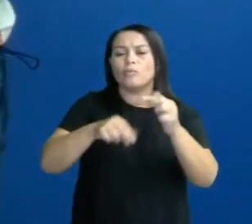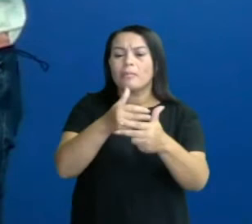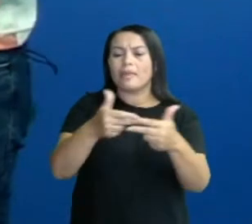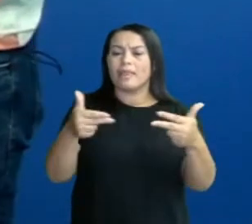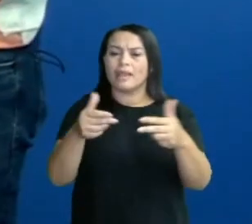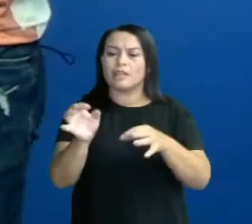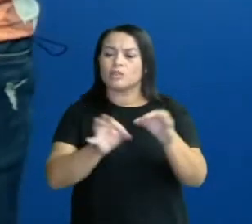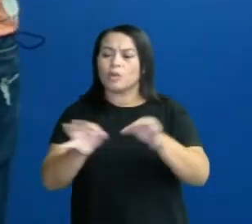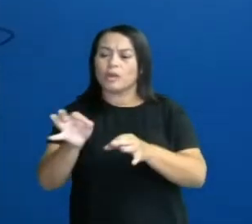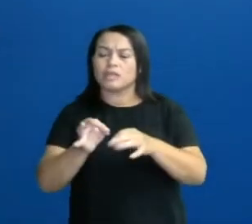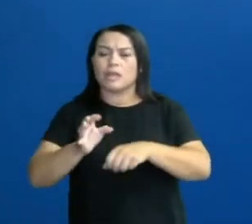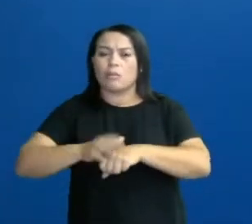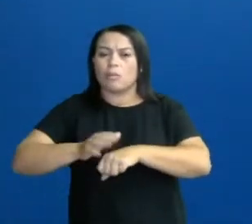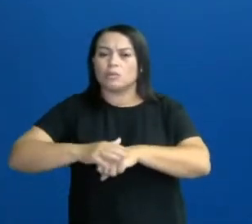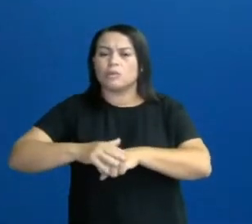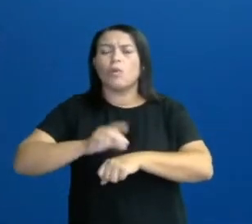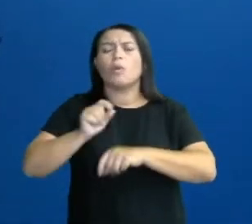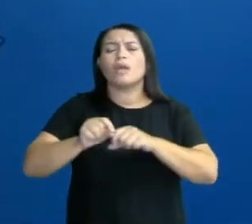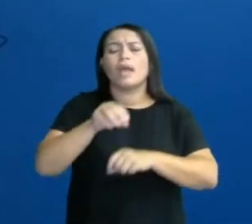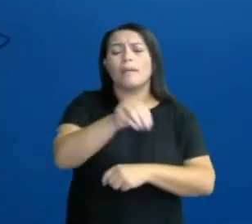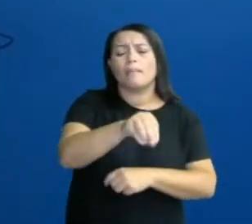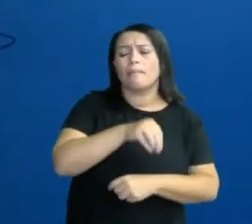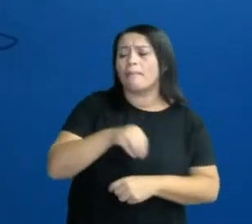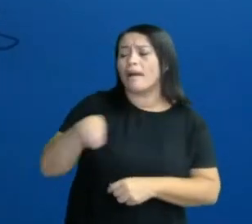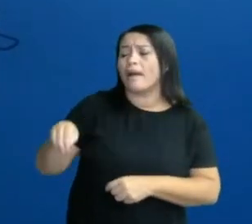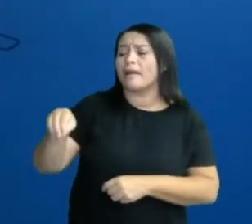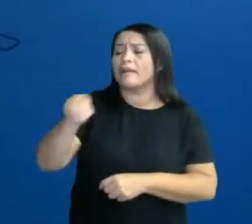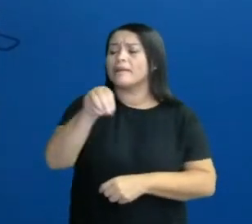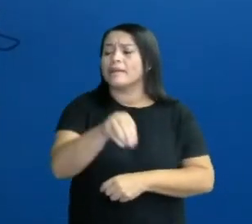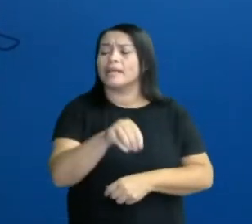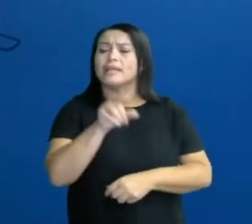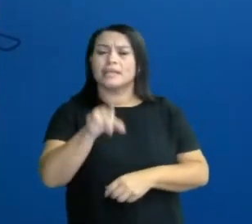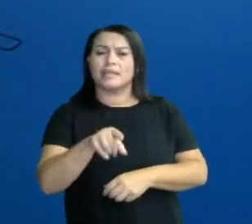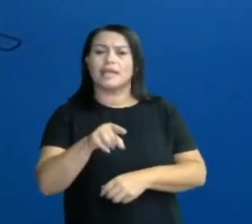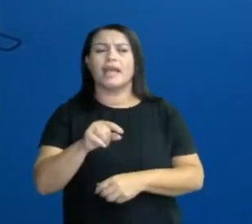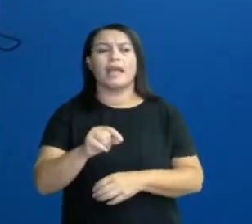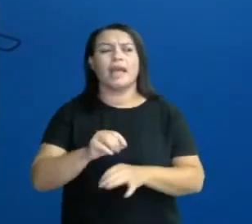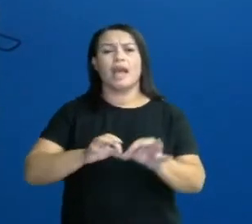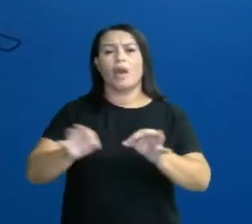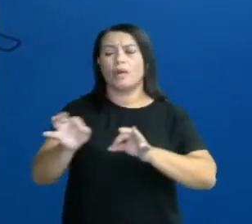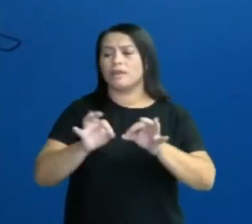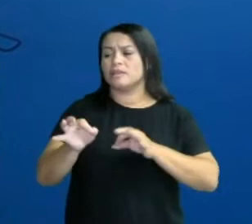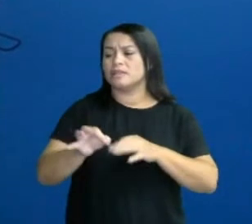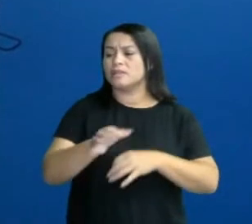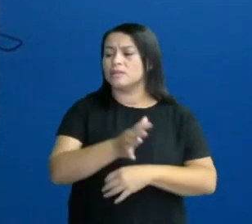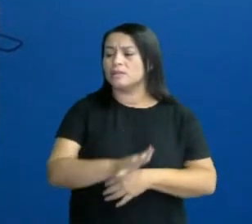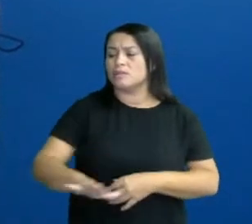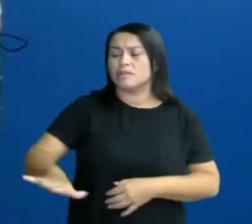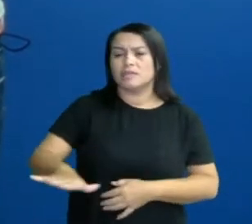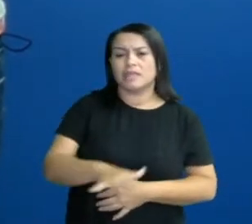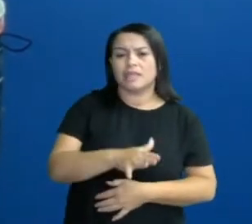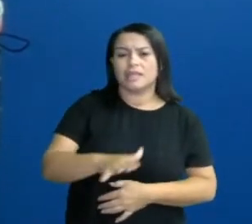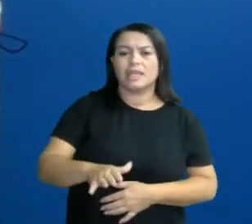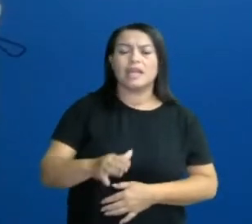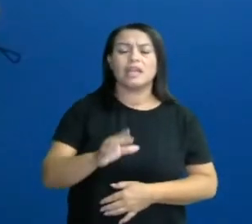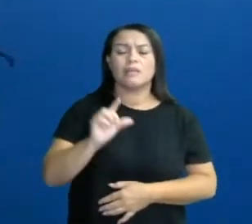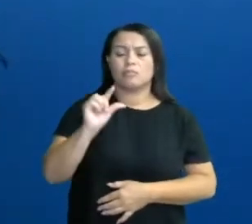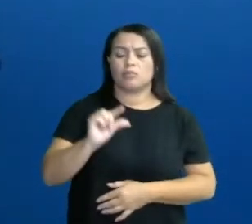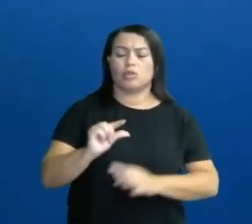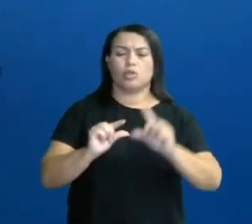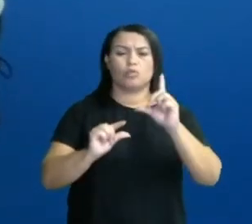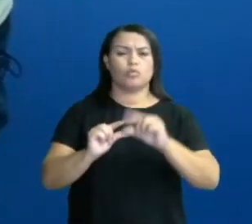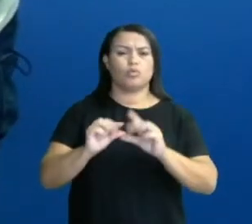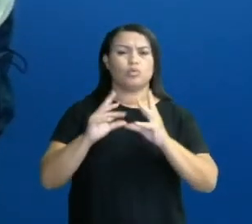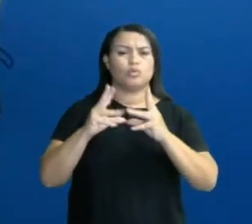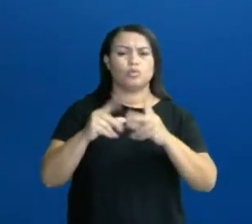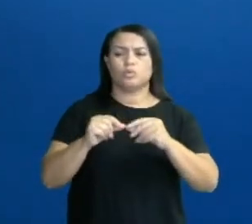produção. Mas o que seria uma maquete? A maquete nada mais é do que a produção, a representação da superfície da Terra em miniatura, né? Eu